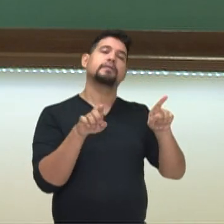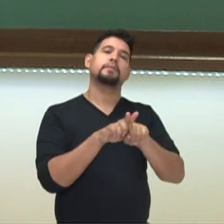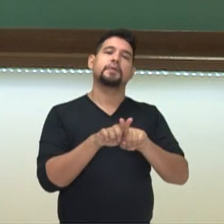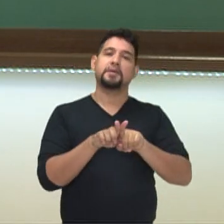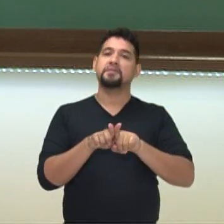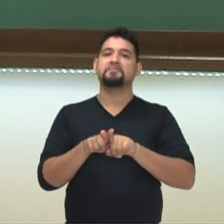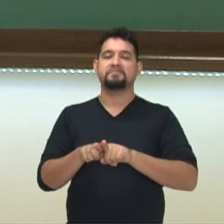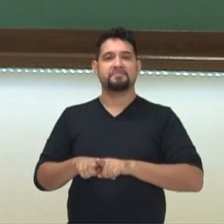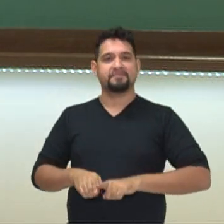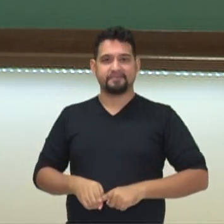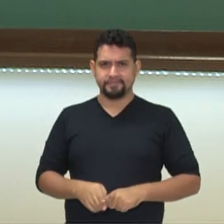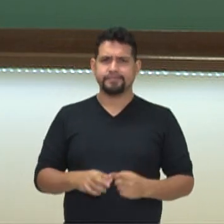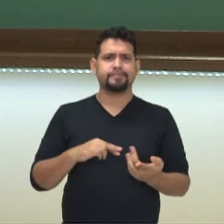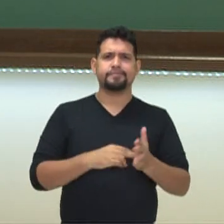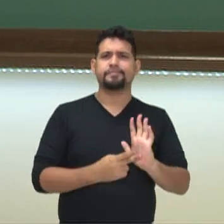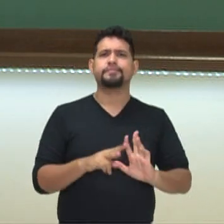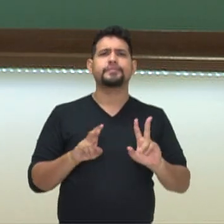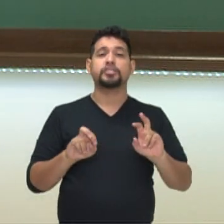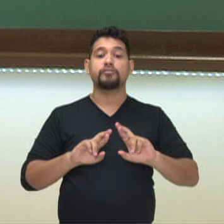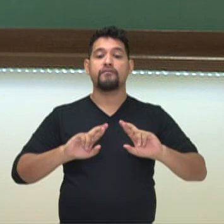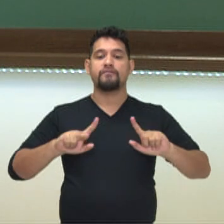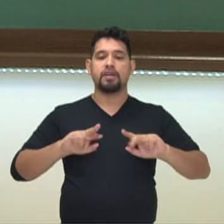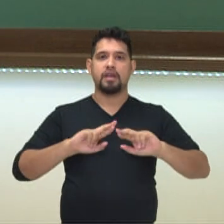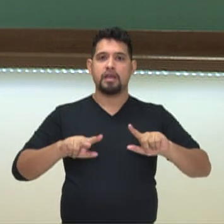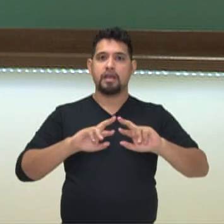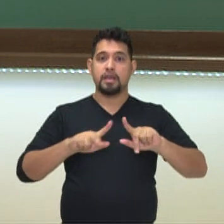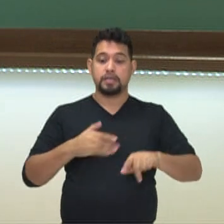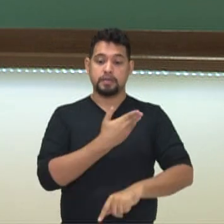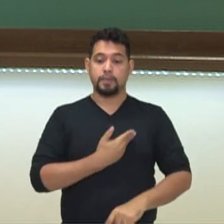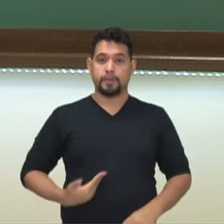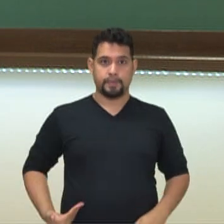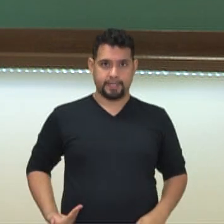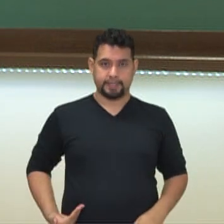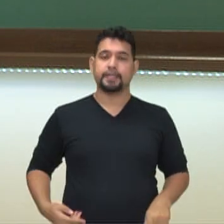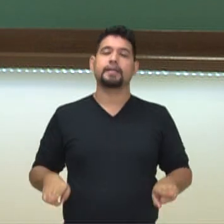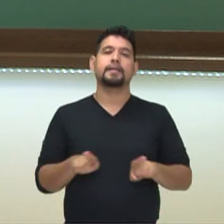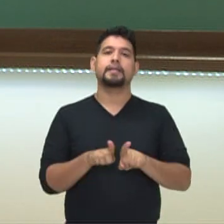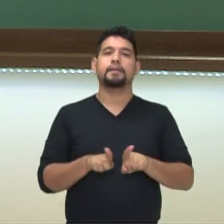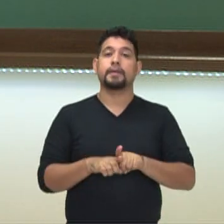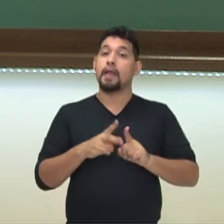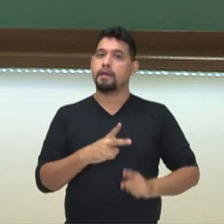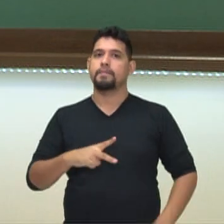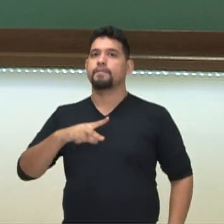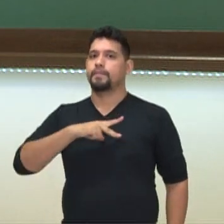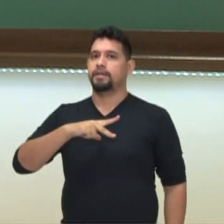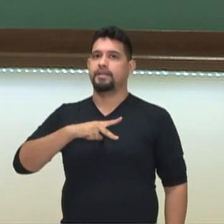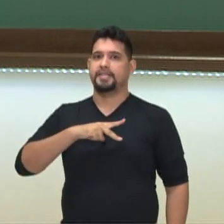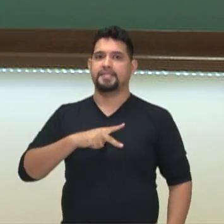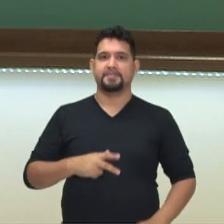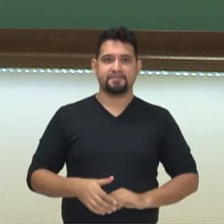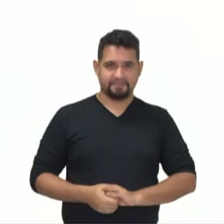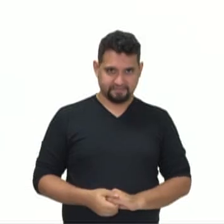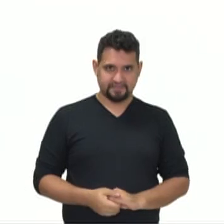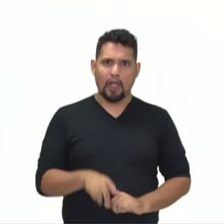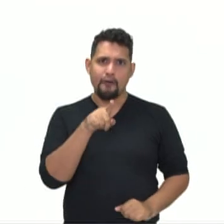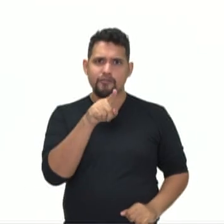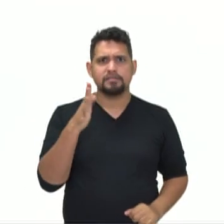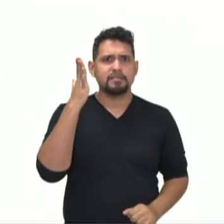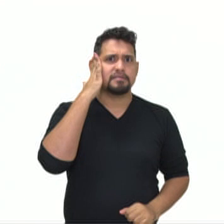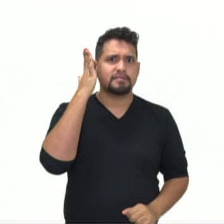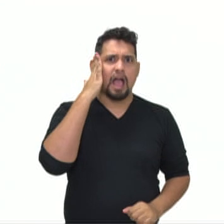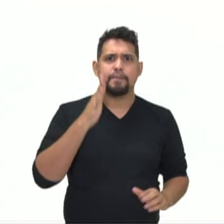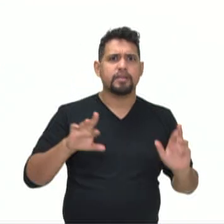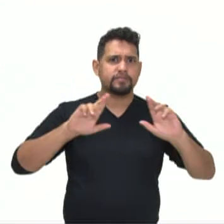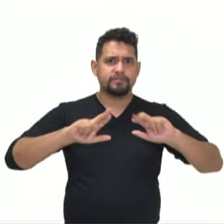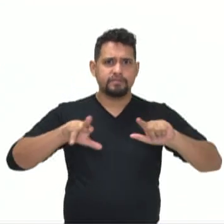fundo é justamente a diferença entre a esfera pública e a esfera privada. Você sabe então qual é